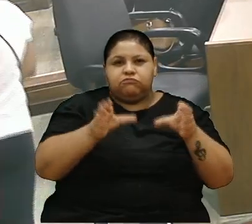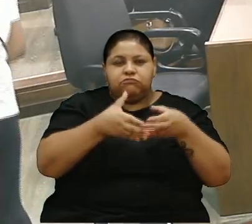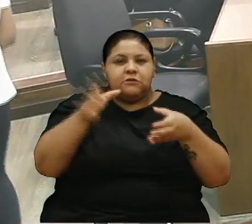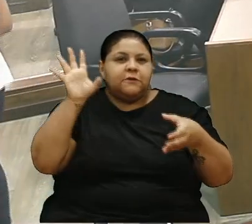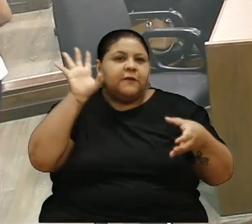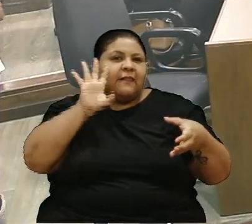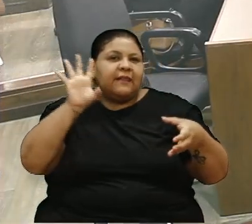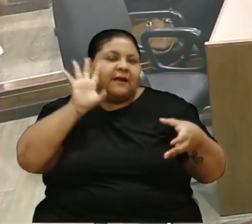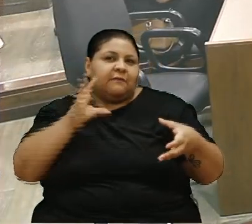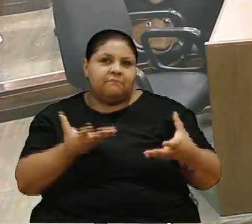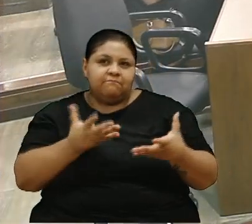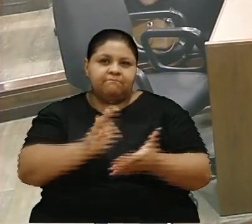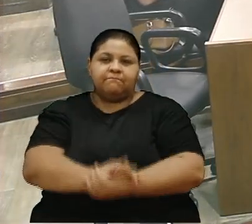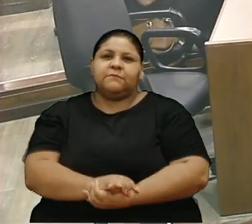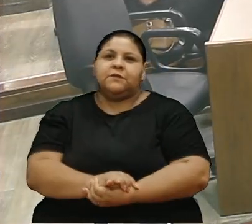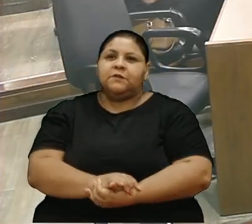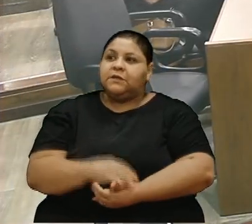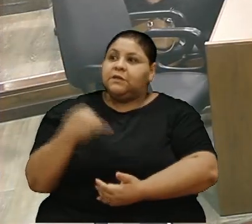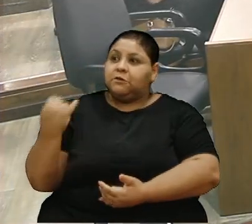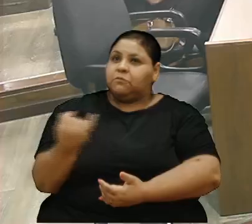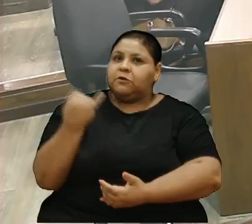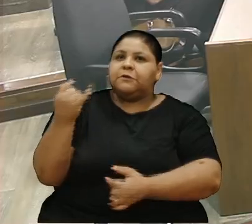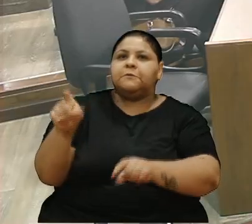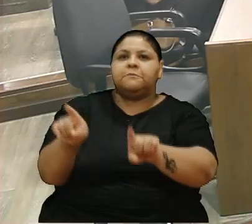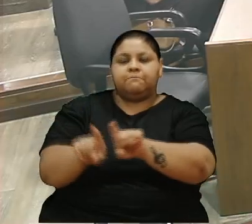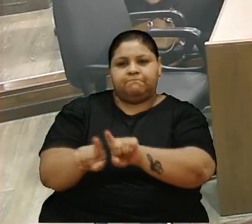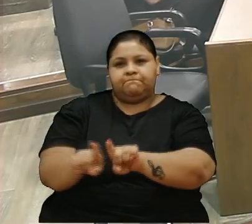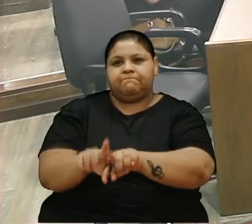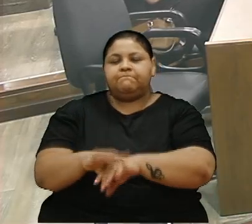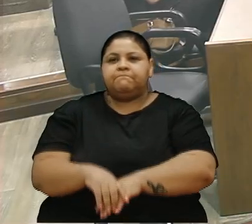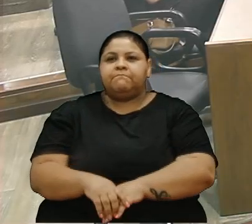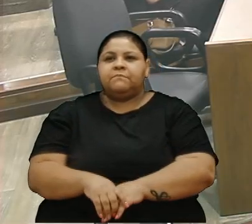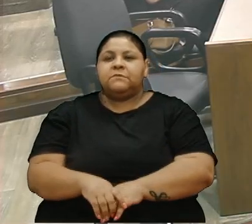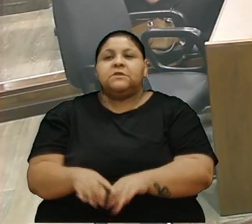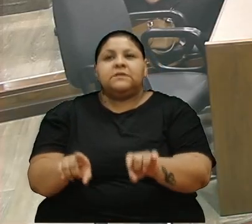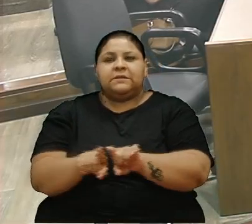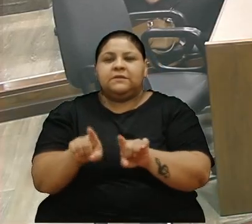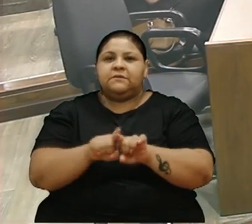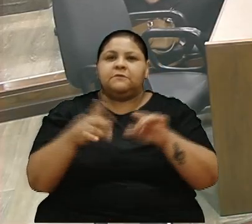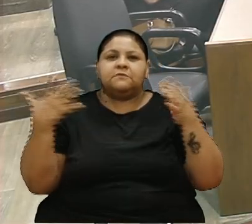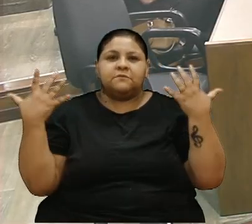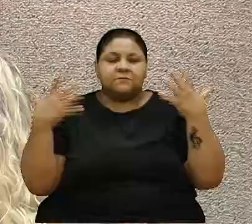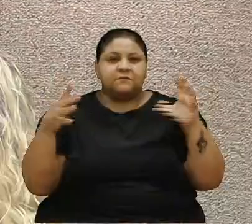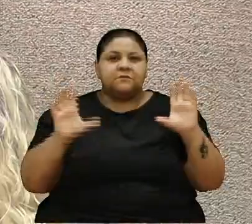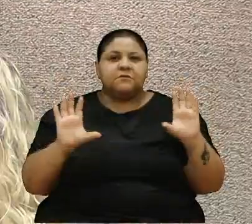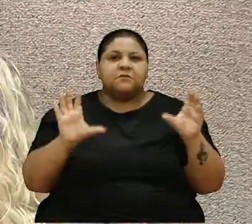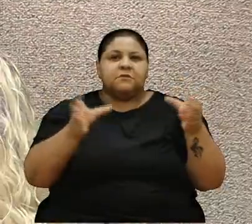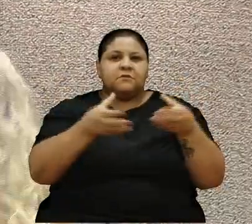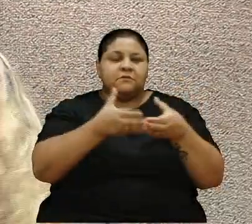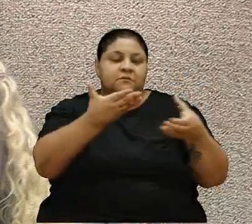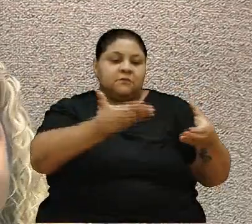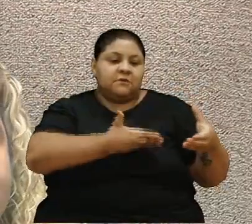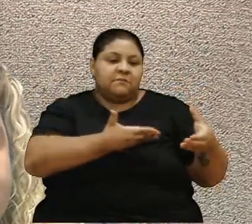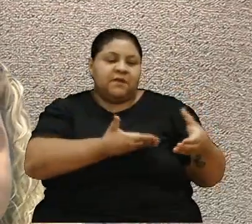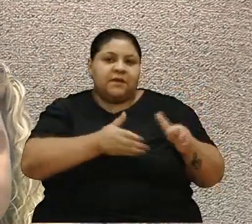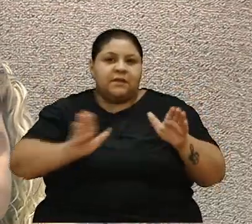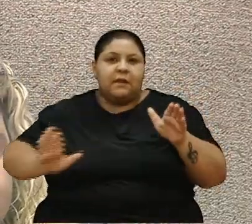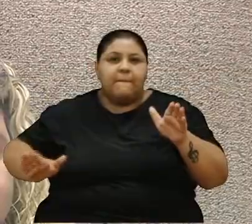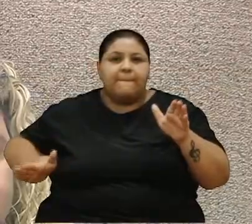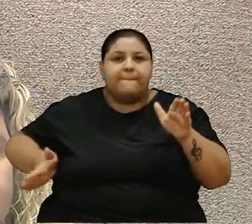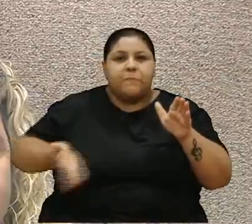como vocês e tão importante, né? E queria também aqui parabenizar a equipe Amigos da Bocha, que